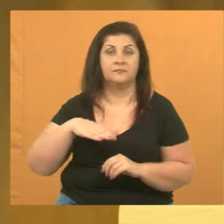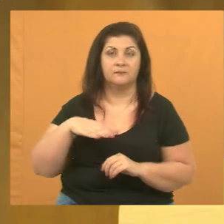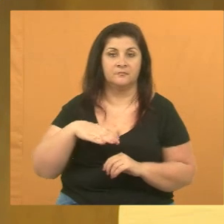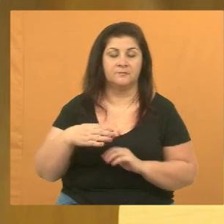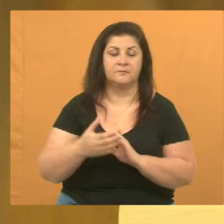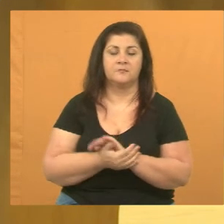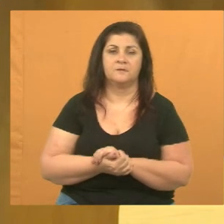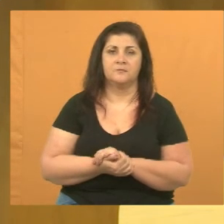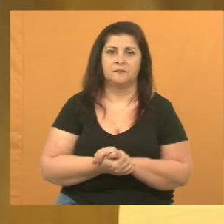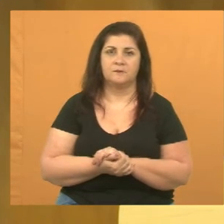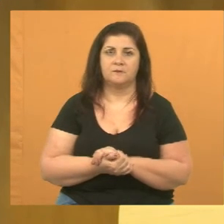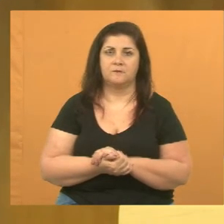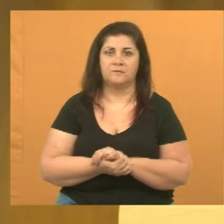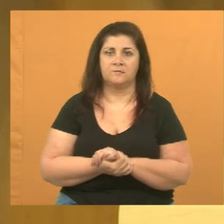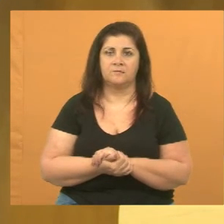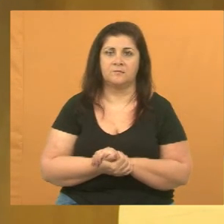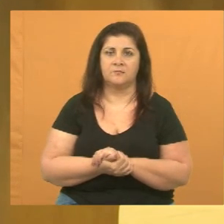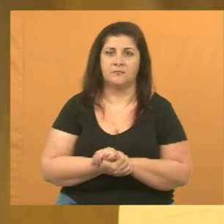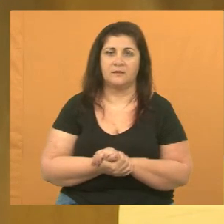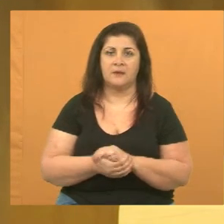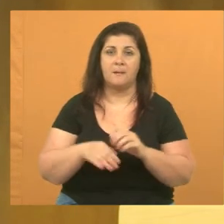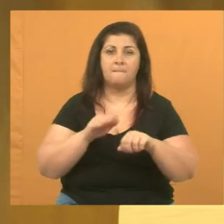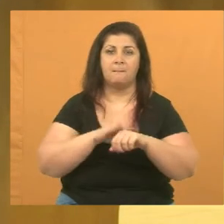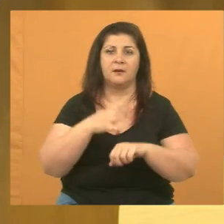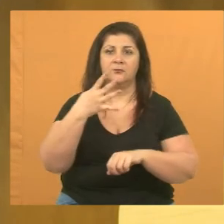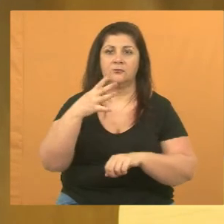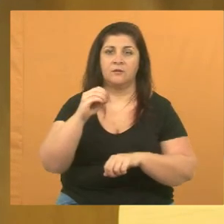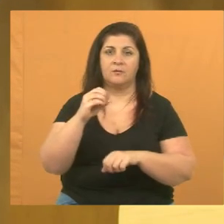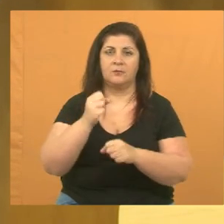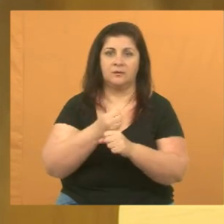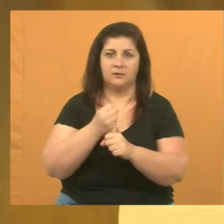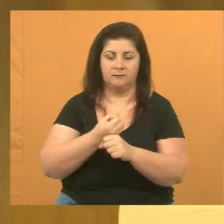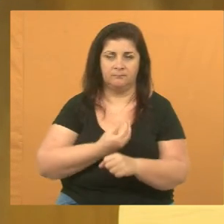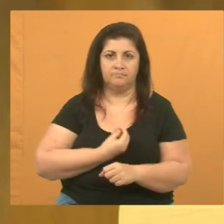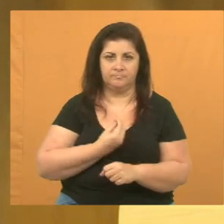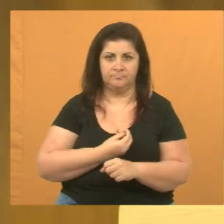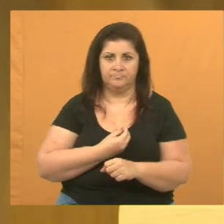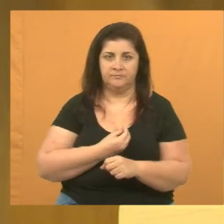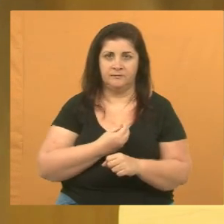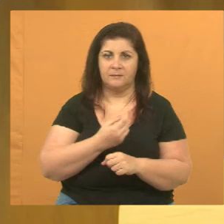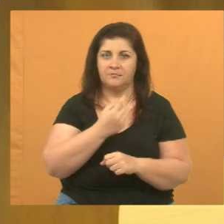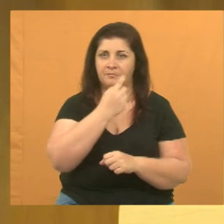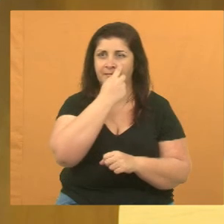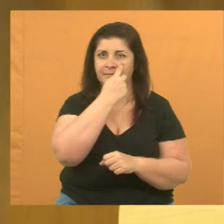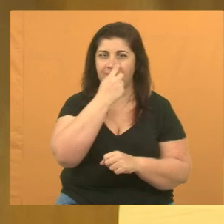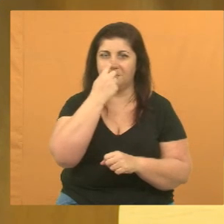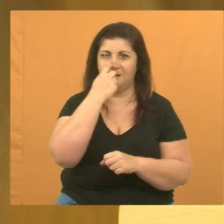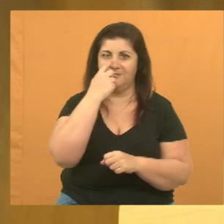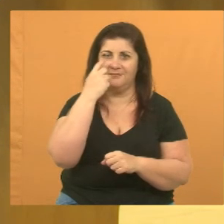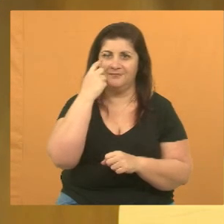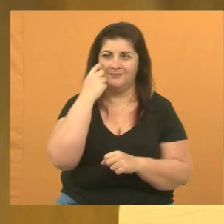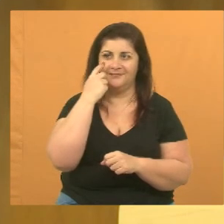Jacareí, que eu tenho mais de 40 anos que moro no Parque Minha Lua, e eu